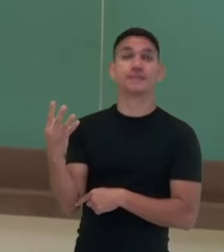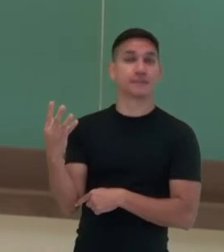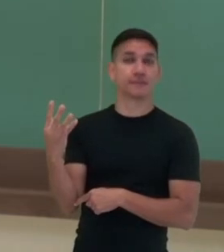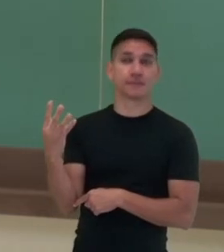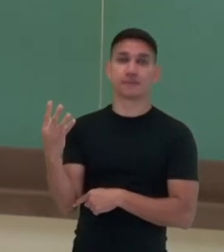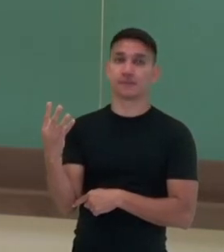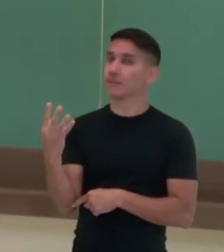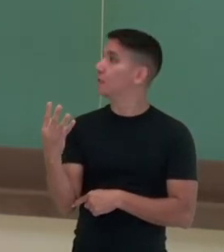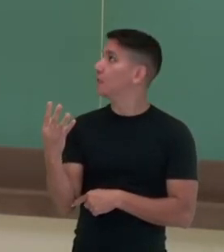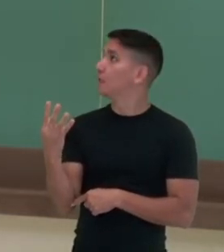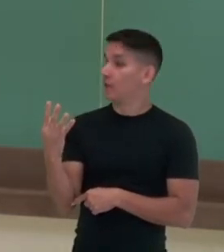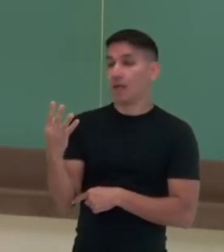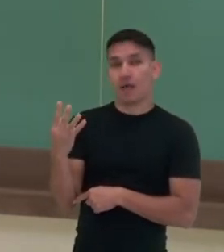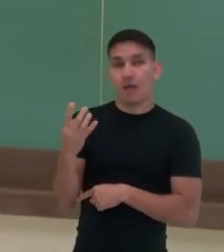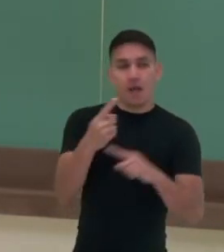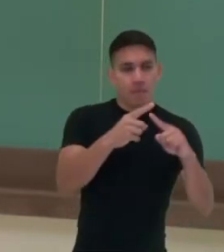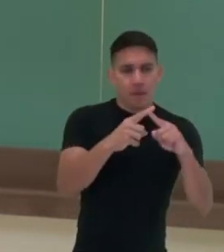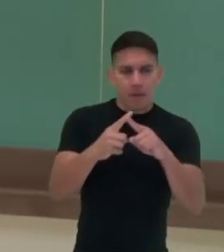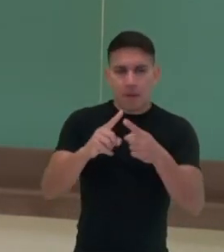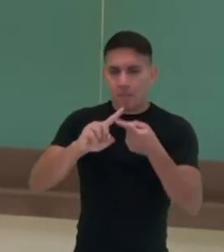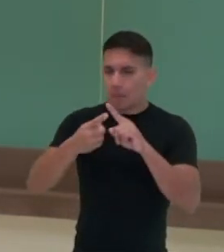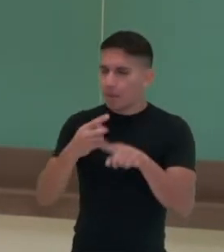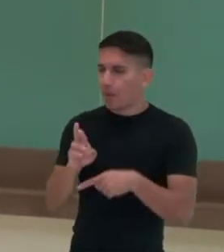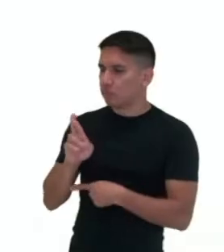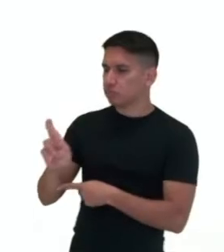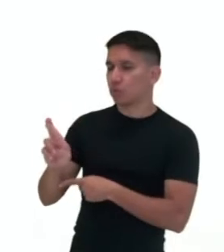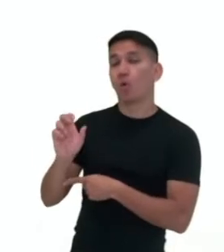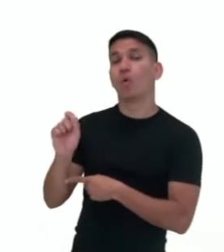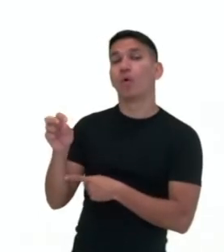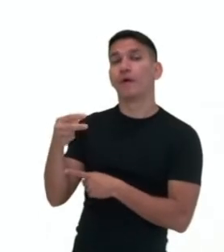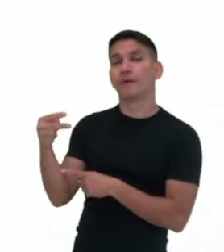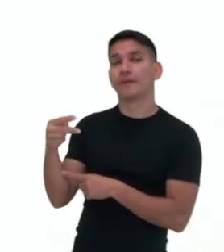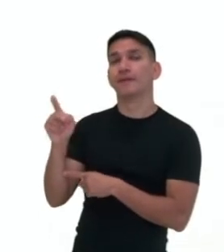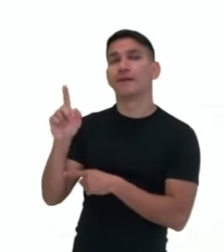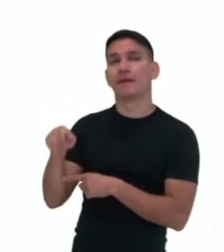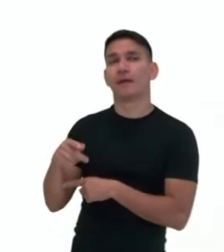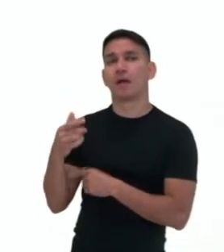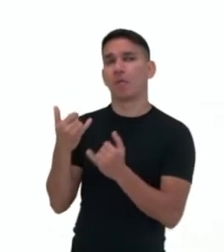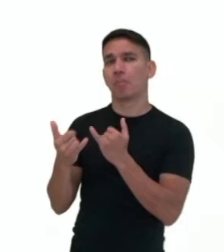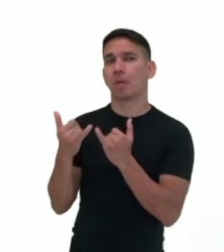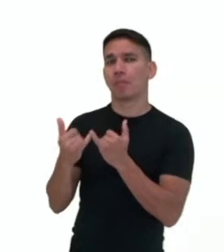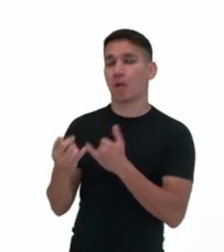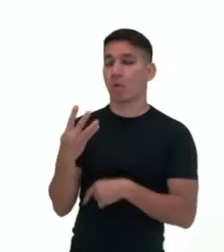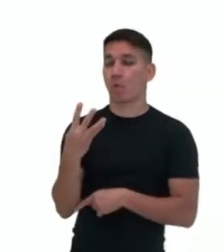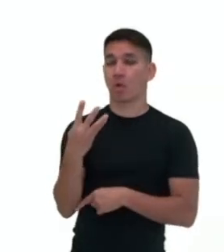0,84. Fazendo essa multiplicação, nós vamos ter ali, né, um resultado aproximado de